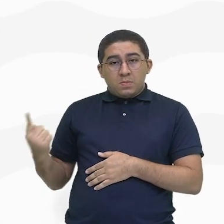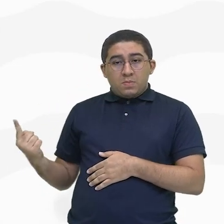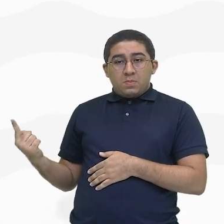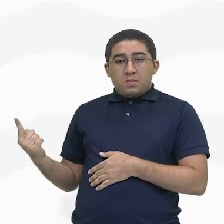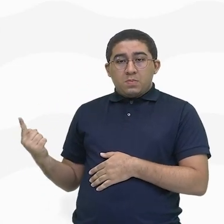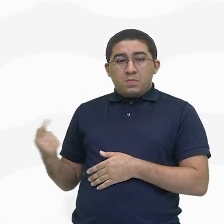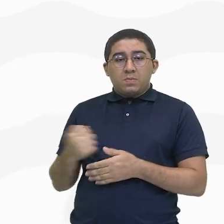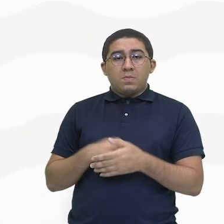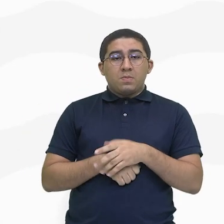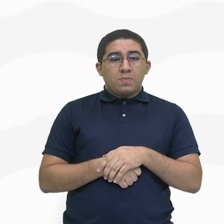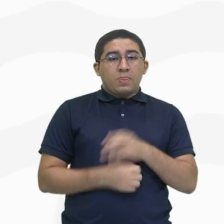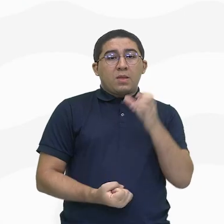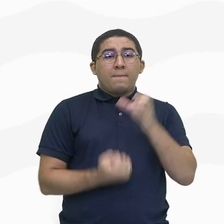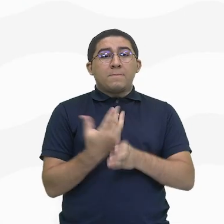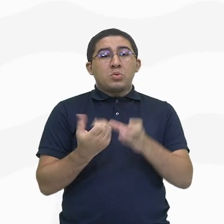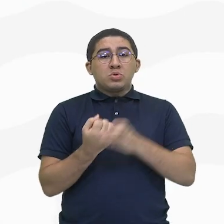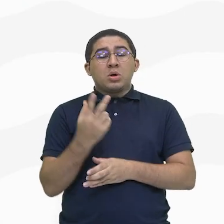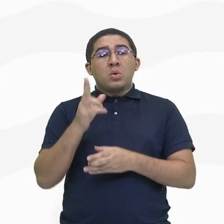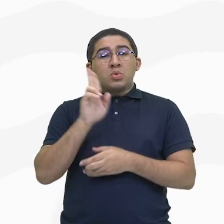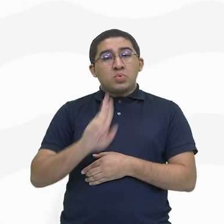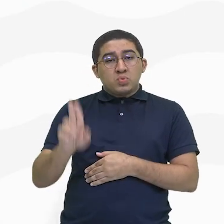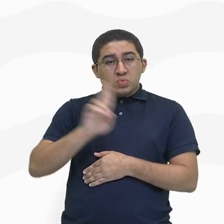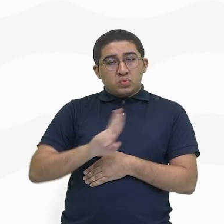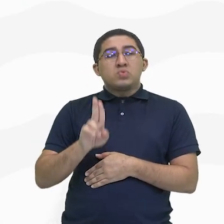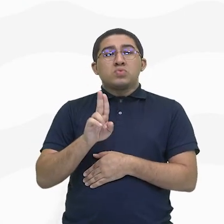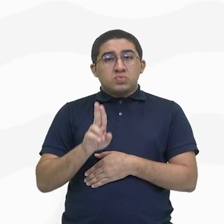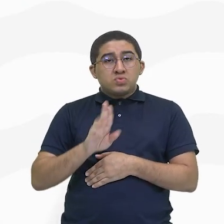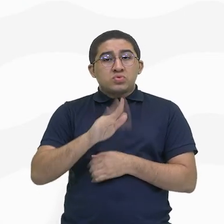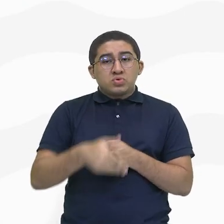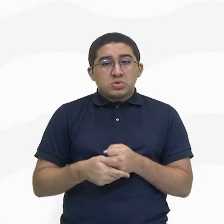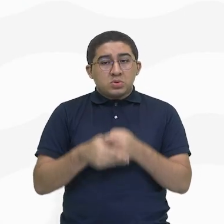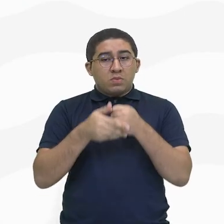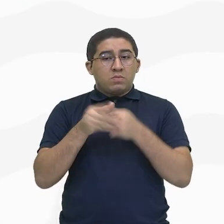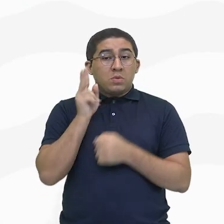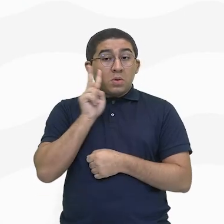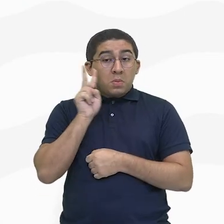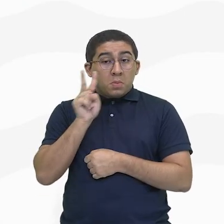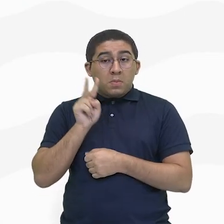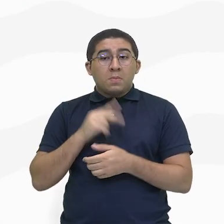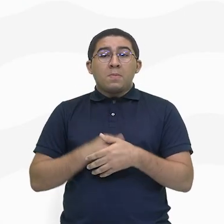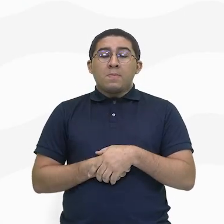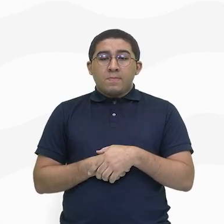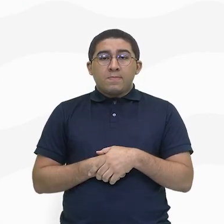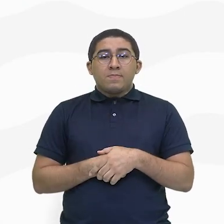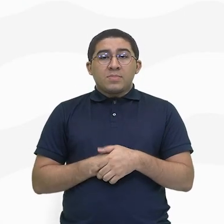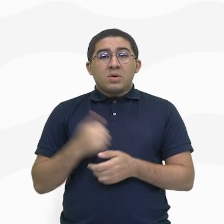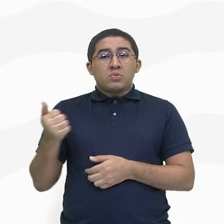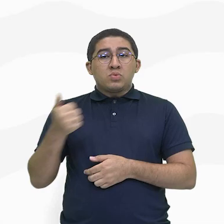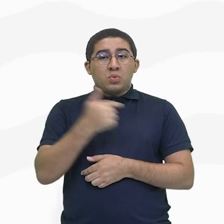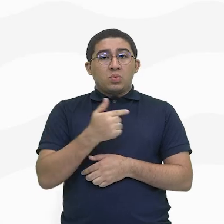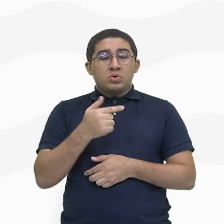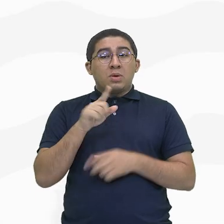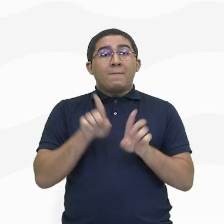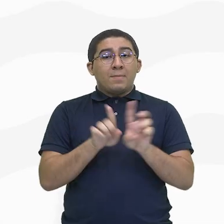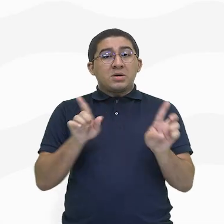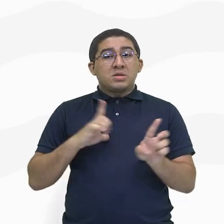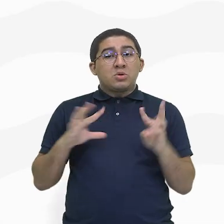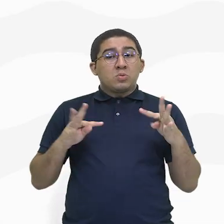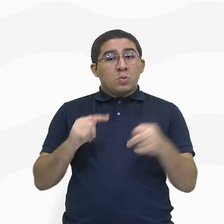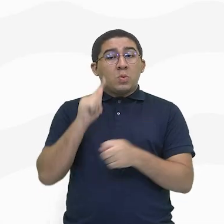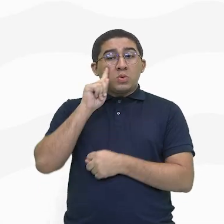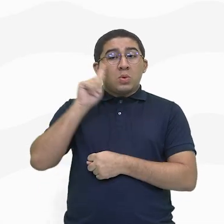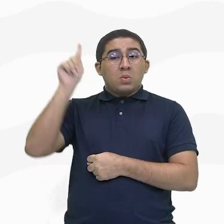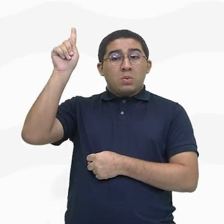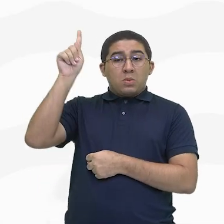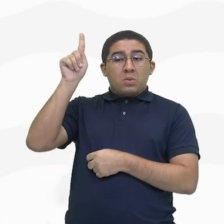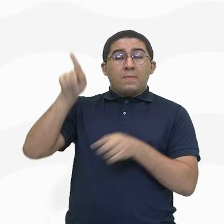Produção e consumo sustentáveis. Lembrando que a gente está aqui no 12. Então, estão aí todos os ODS, todos os